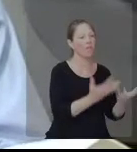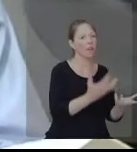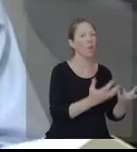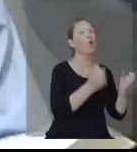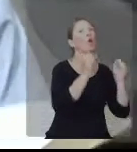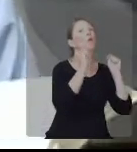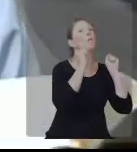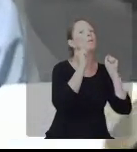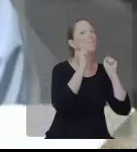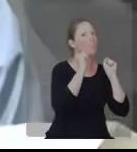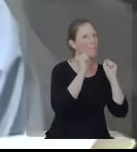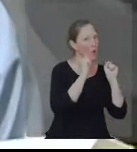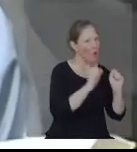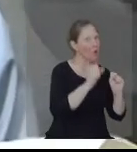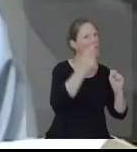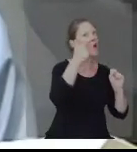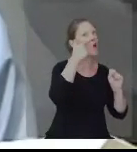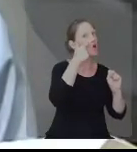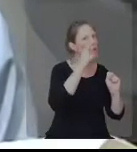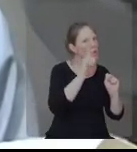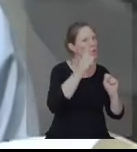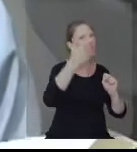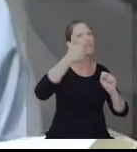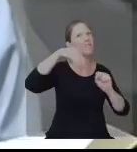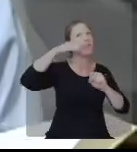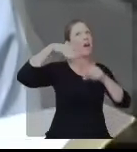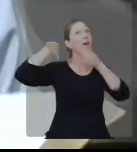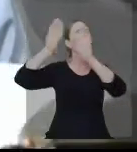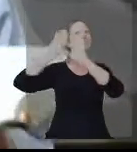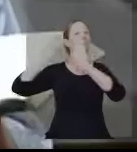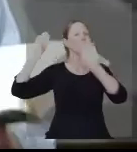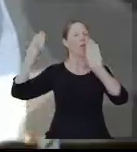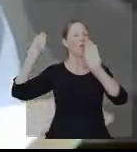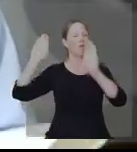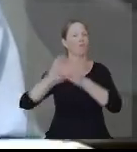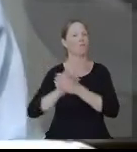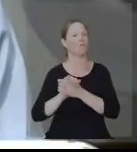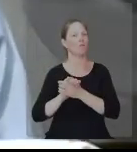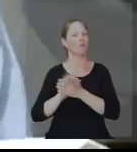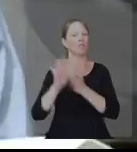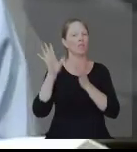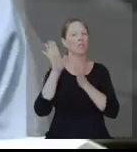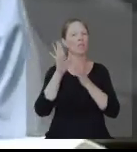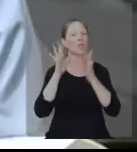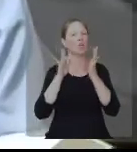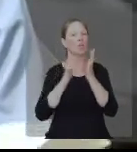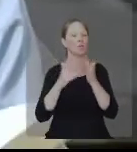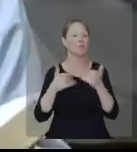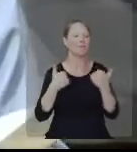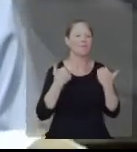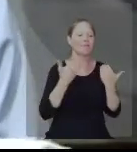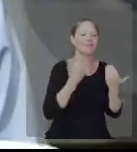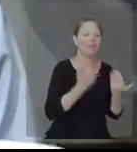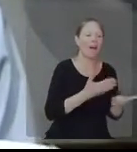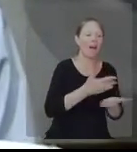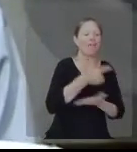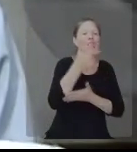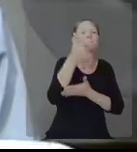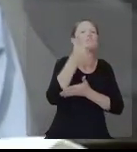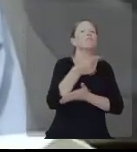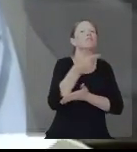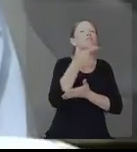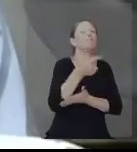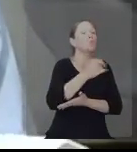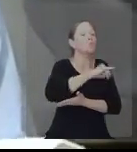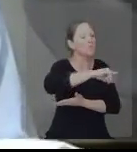e mortas, teriam uma segunda chance. E que Jesus teria descido ao inferno até para dar uma segunda